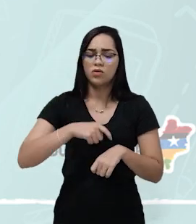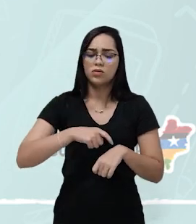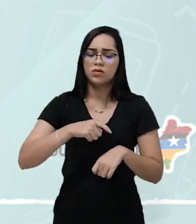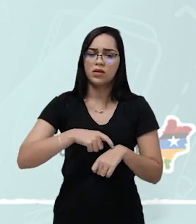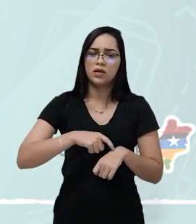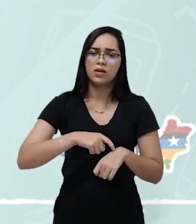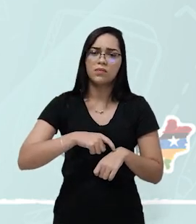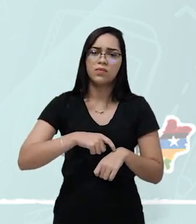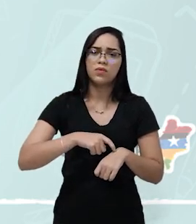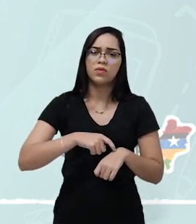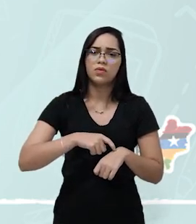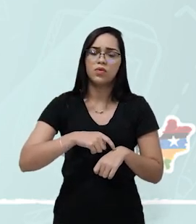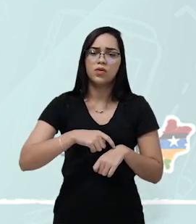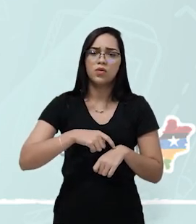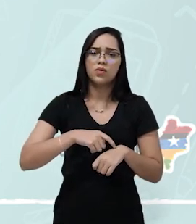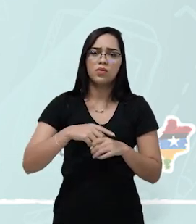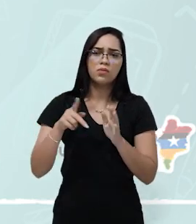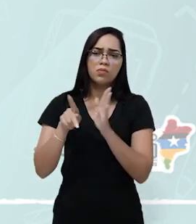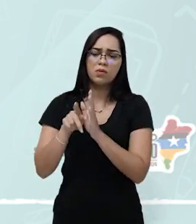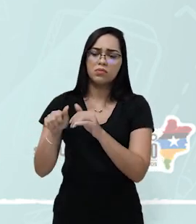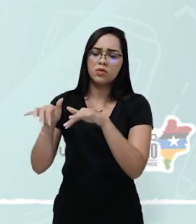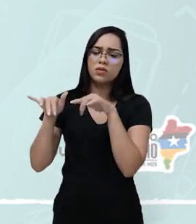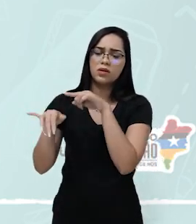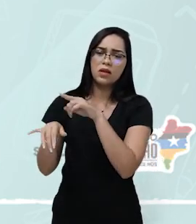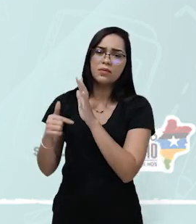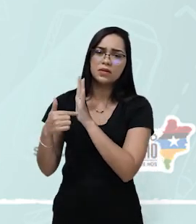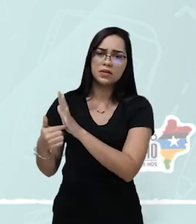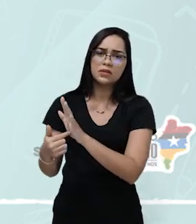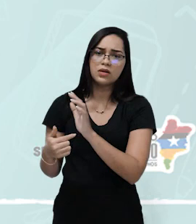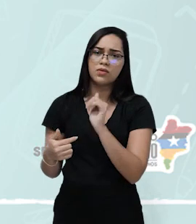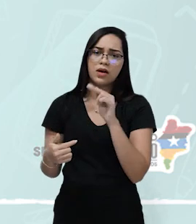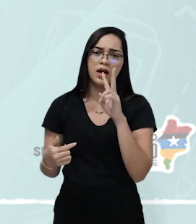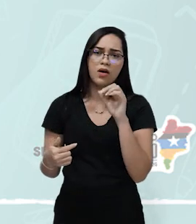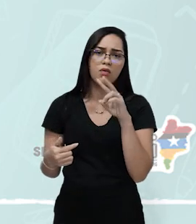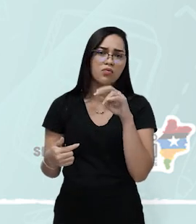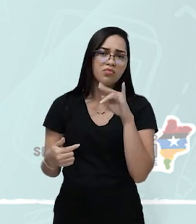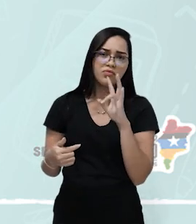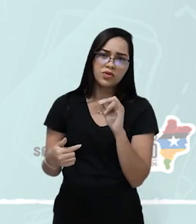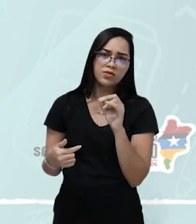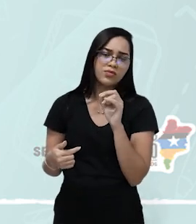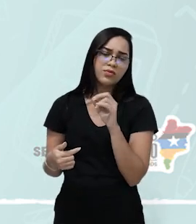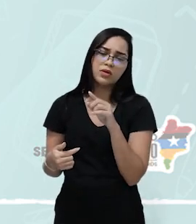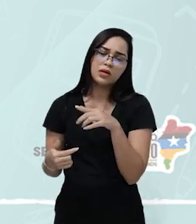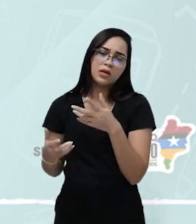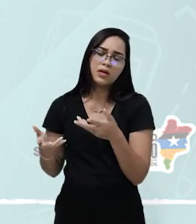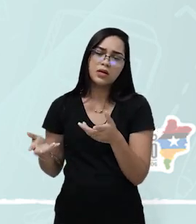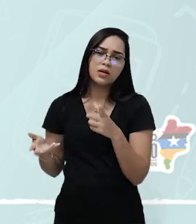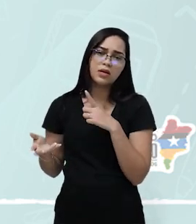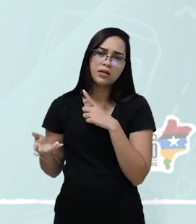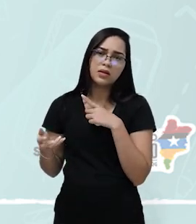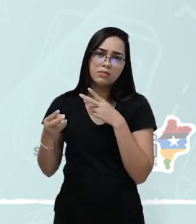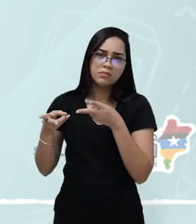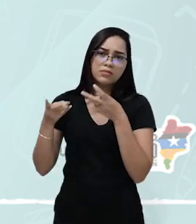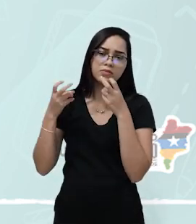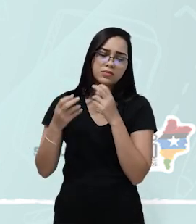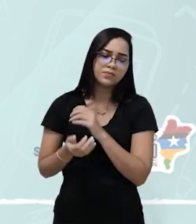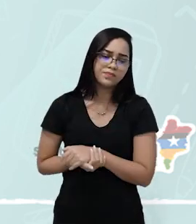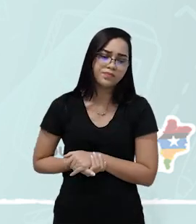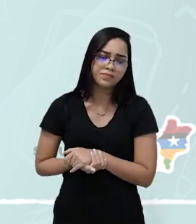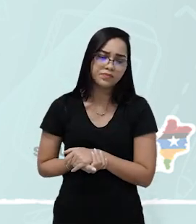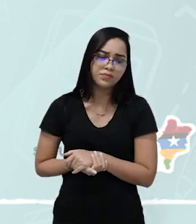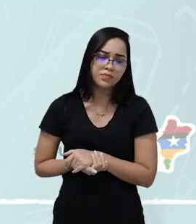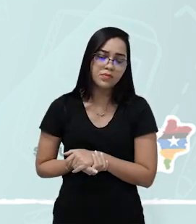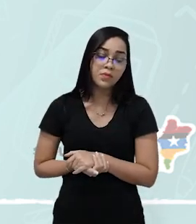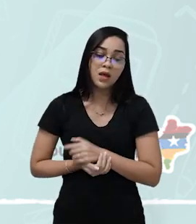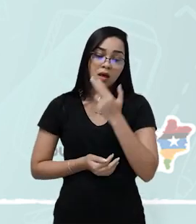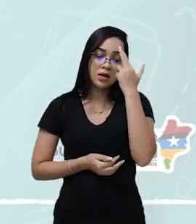psicológico, tempo cronológico. No teatro, a apresentação é ao vivo, aí é uma coisa mais perceptível.